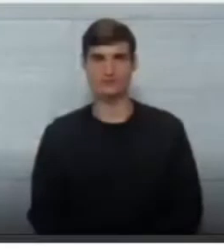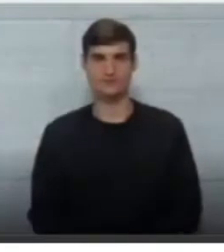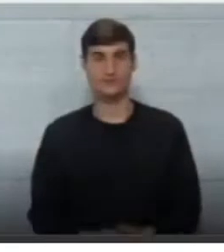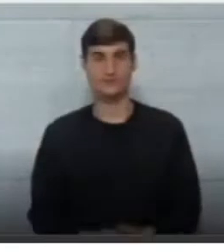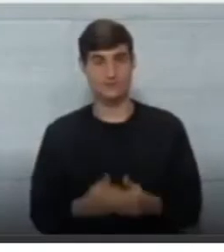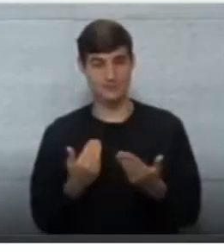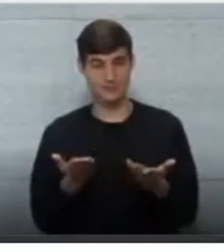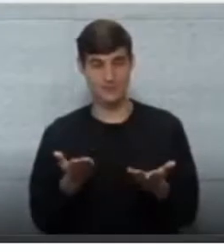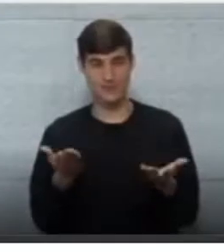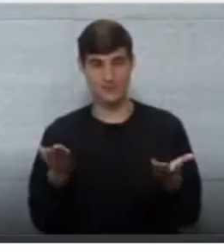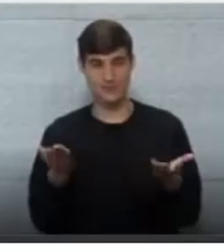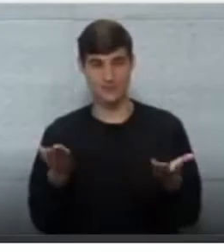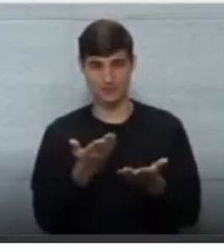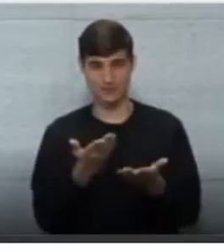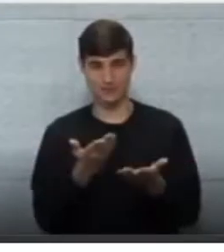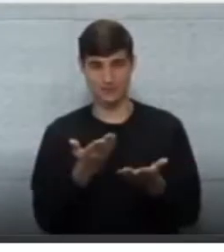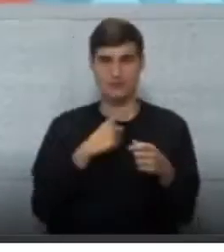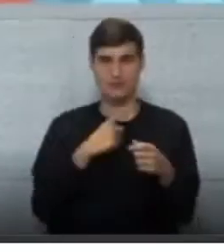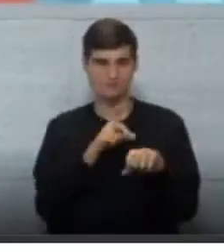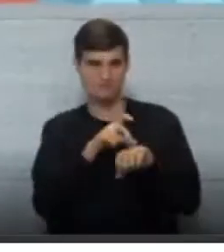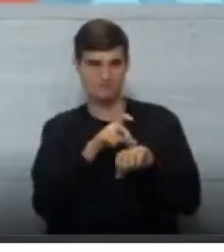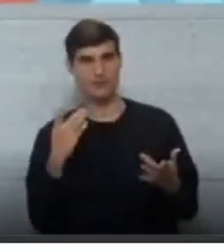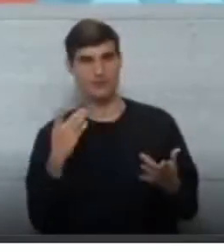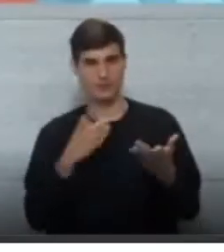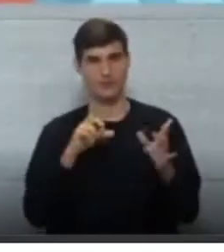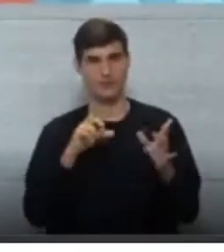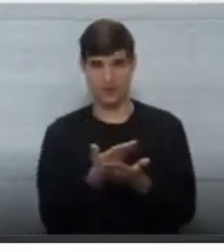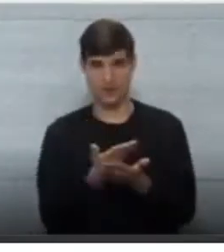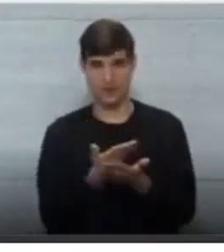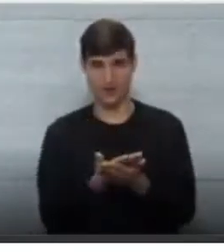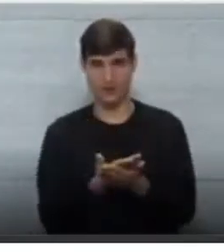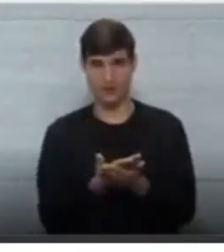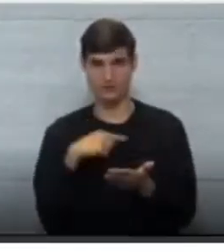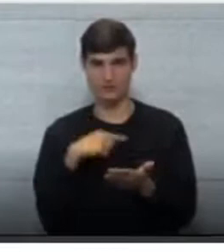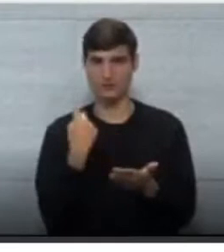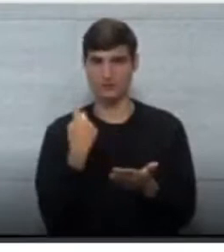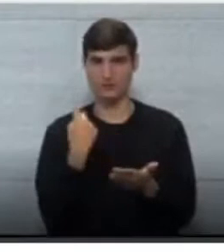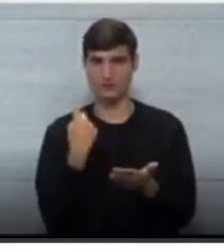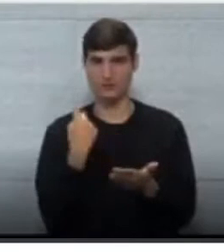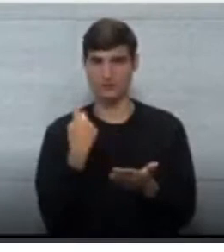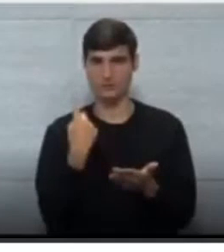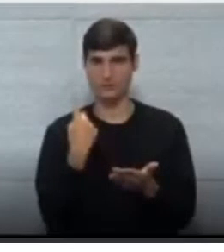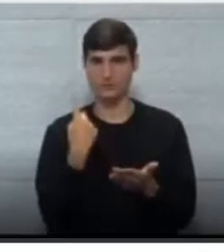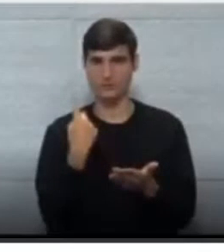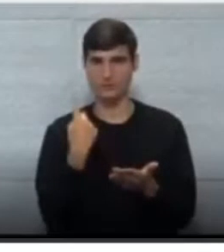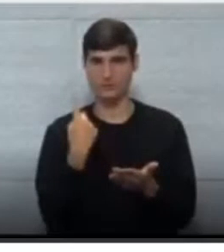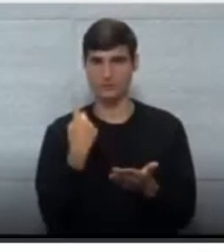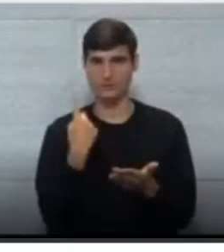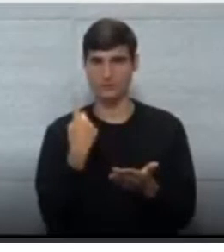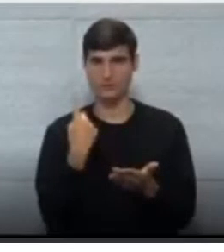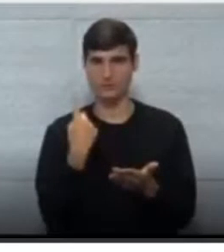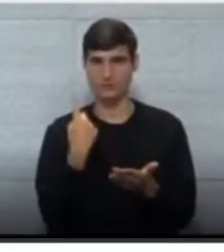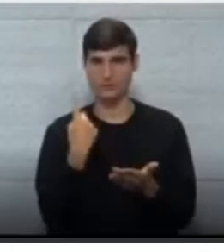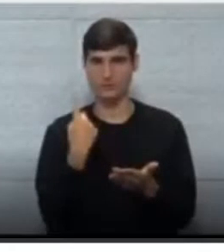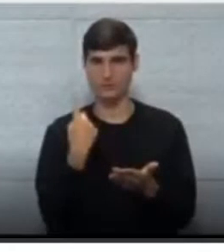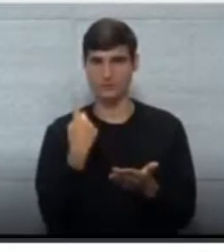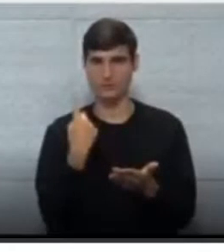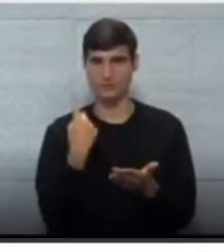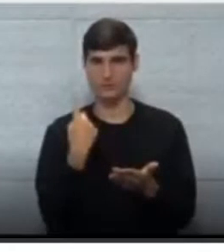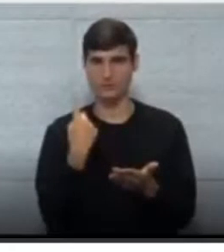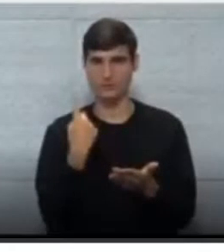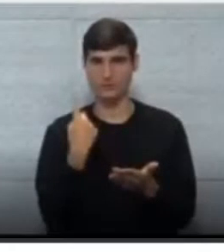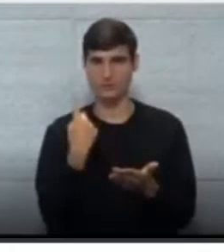hoje, então, a contagem dos Staphylococcus aureus, né, na amostra de leite,